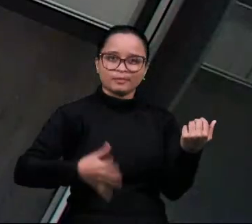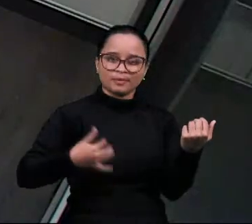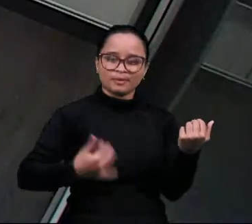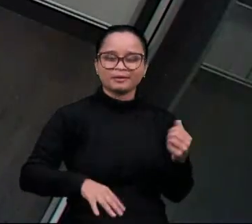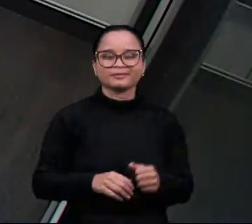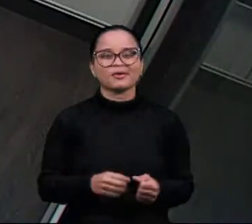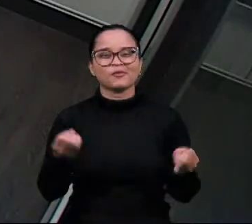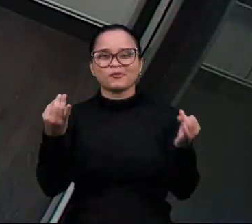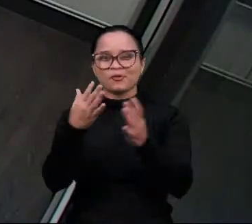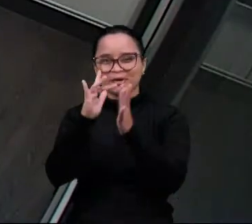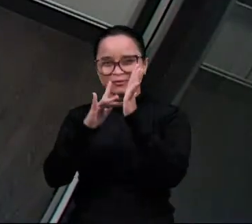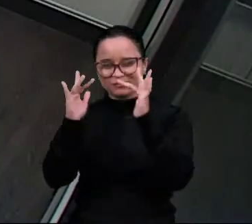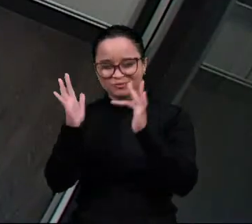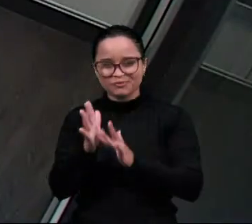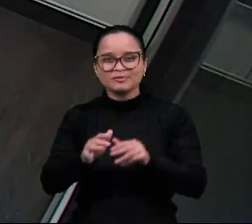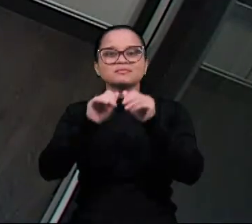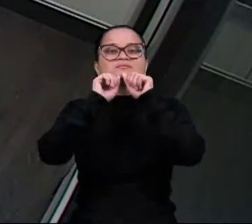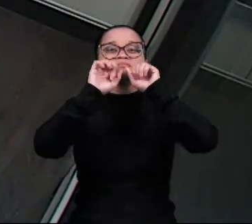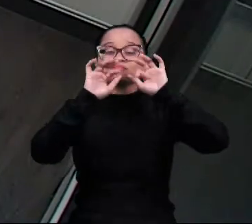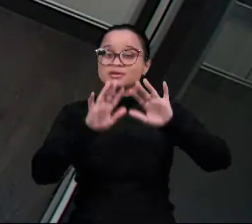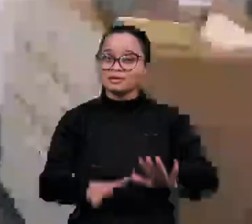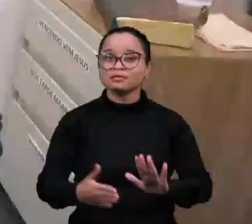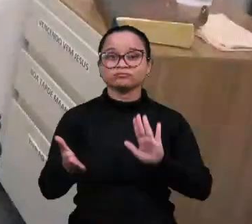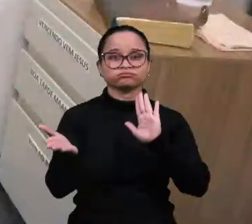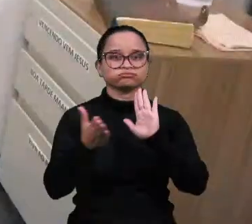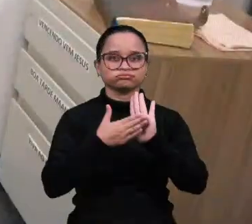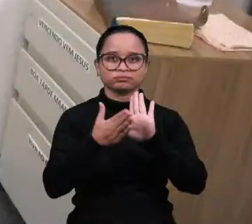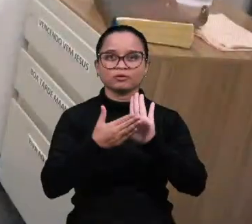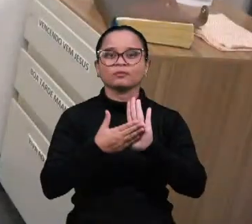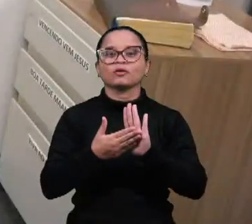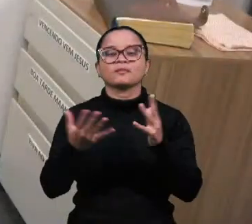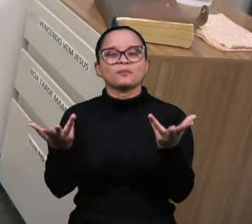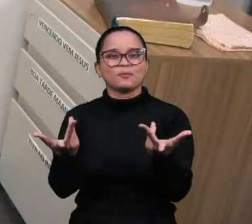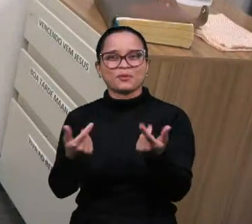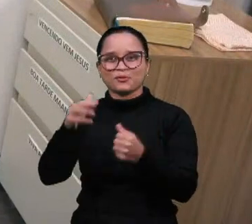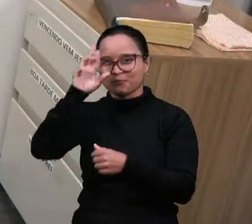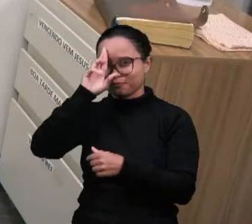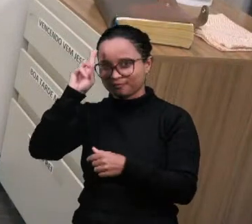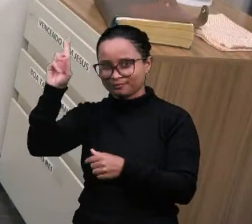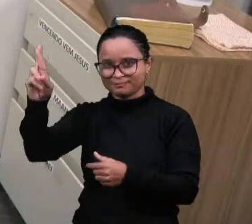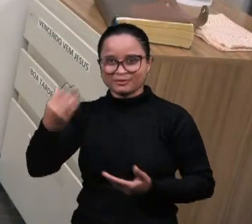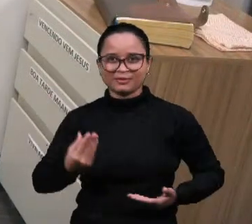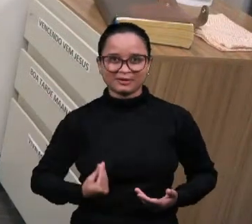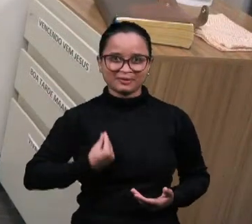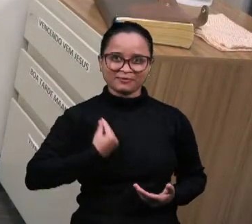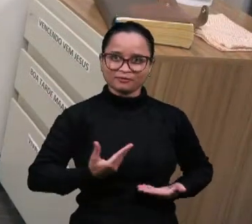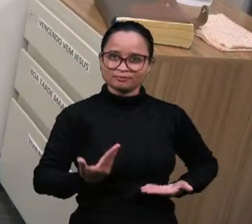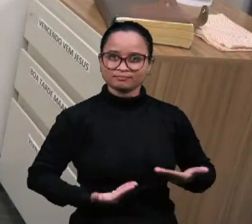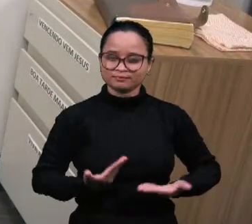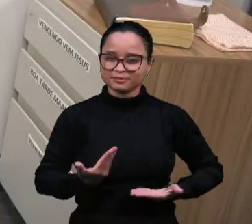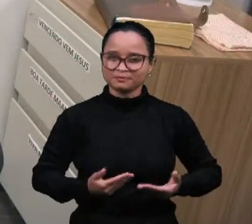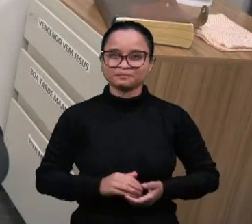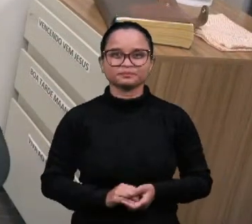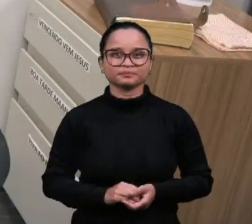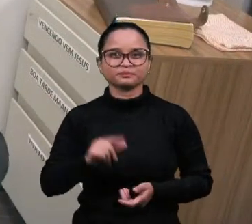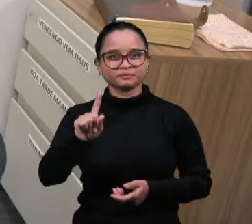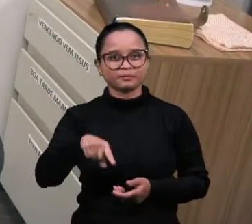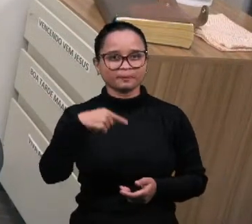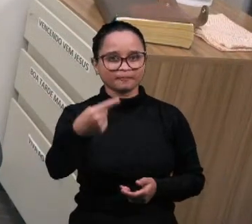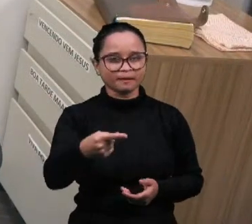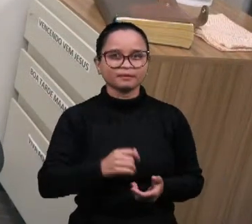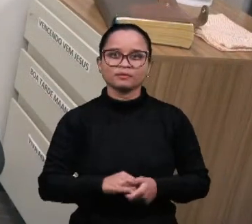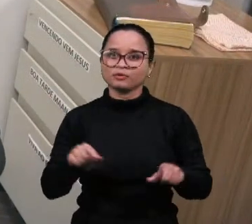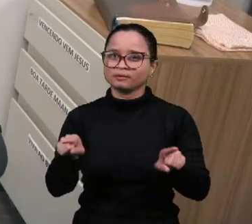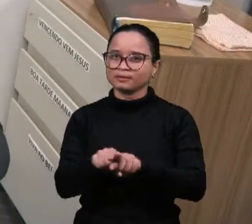Que projeto, que propósito maravilhoso do Senhor na vida de um servo, né? E depois, logicamente, né? Foi